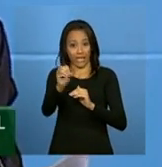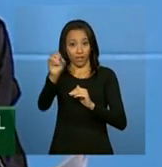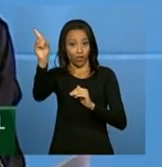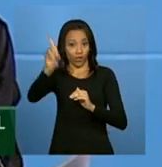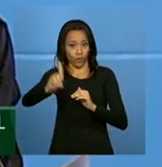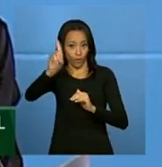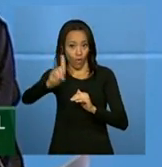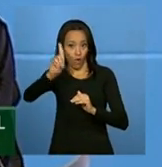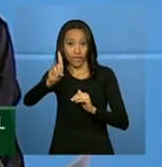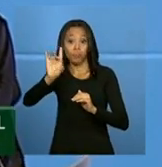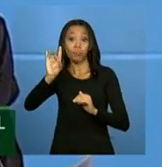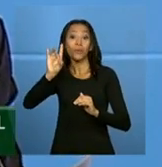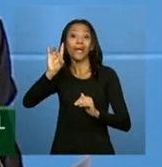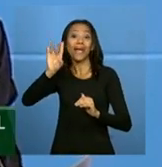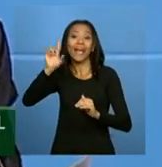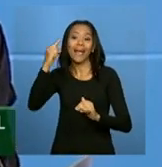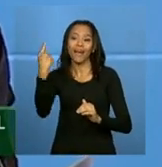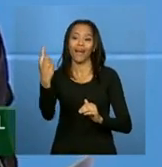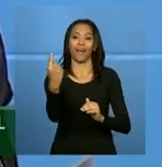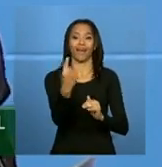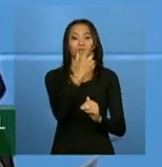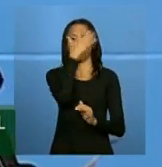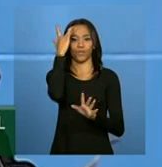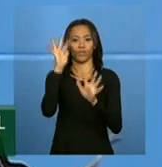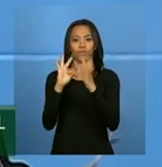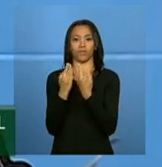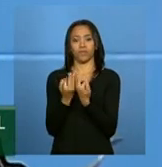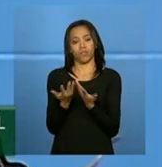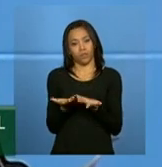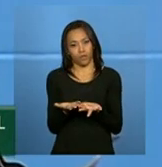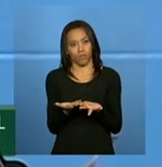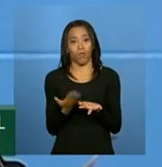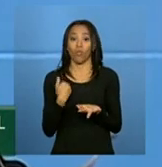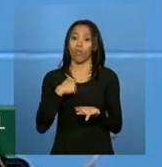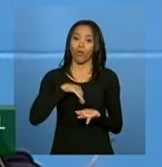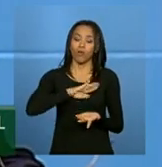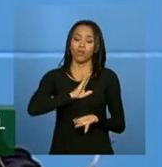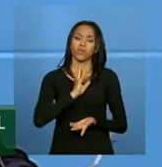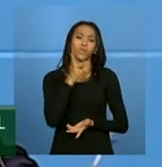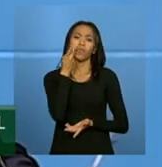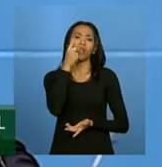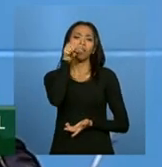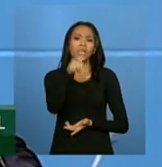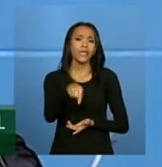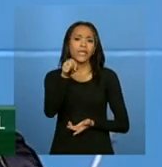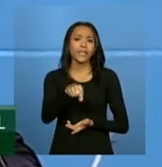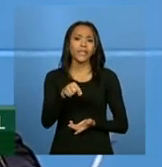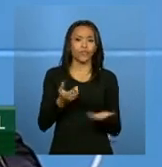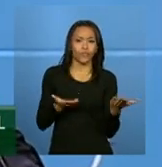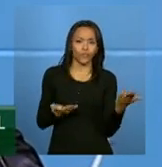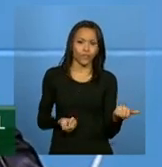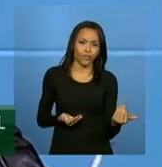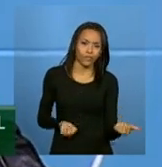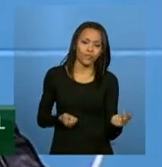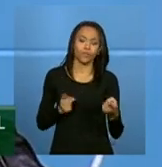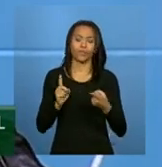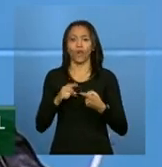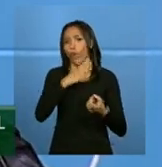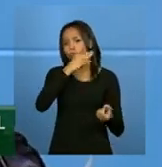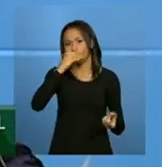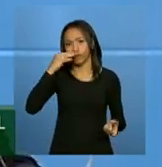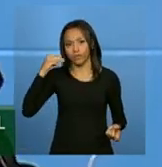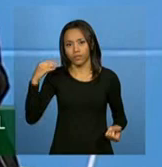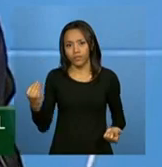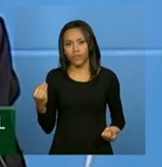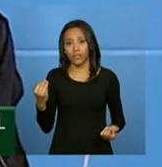US$270 por pessoa da família. Portanto, não estamos mais falando de crianças, de jovens, de